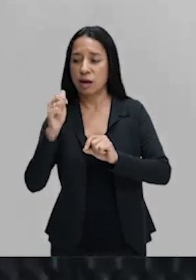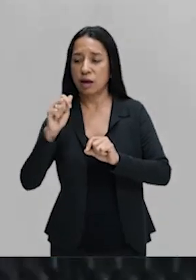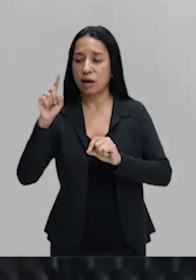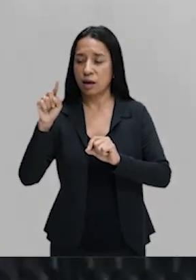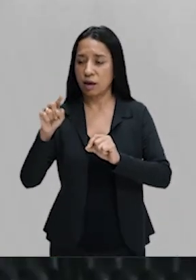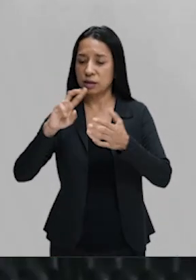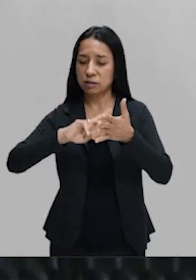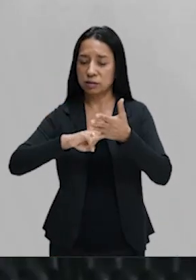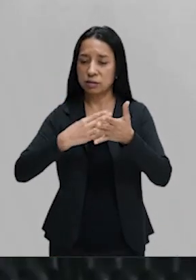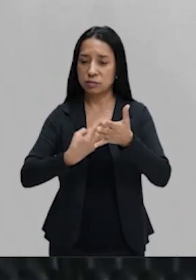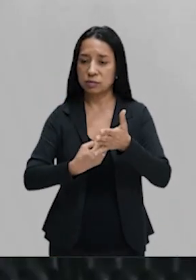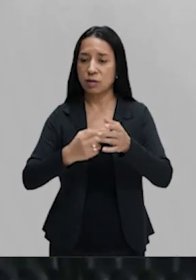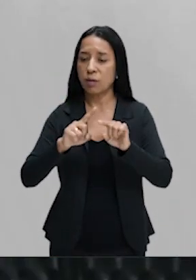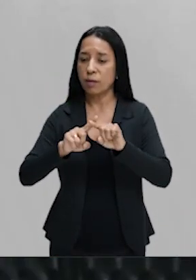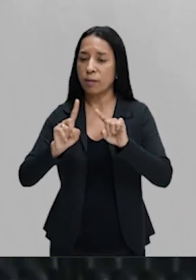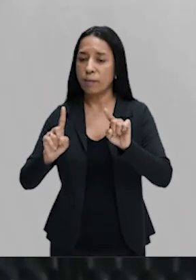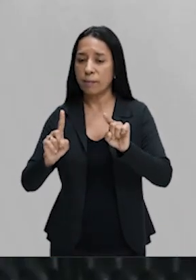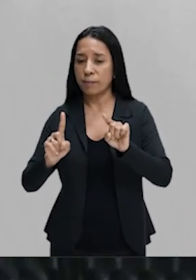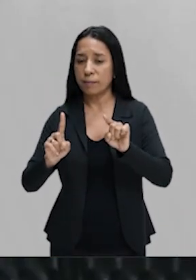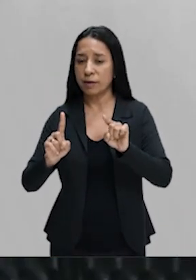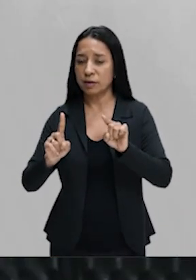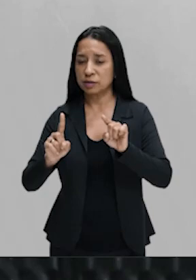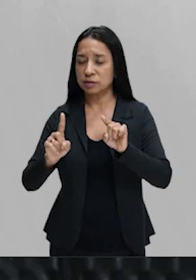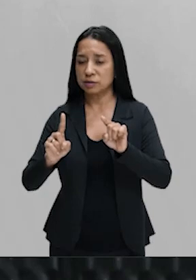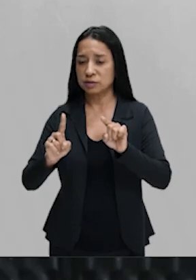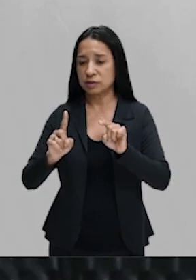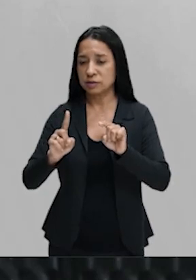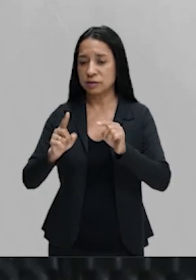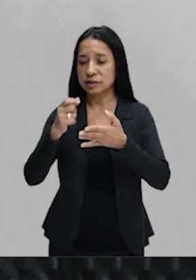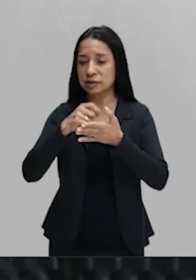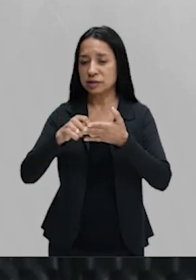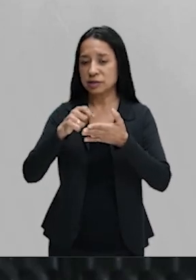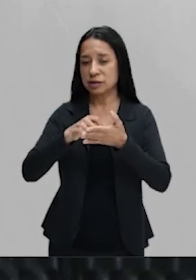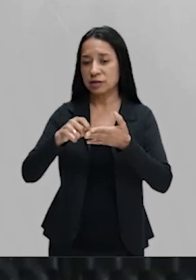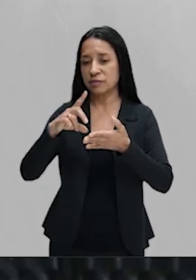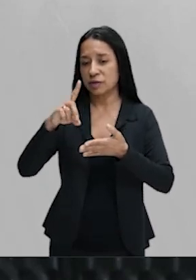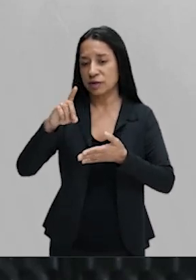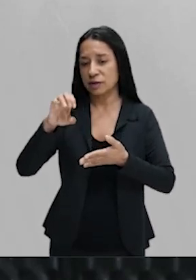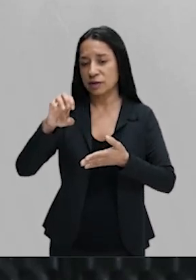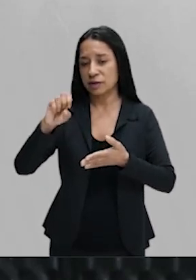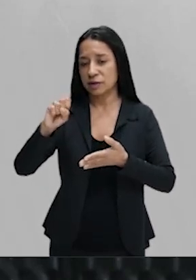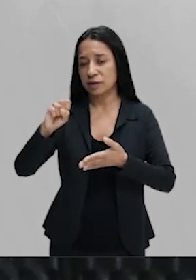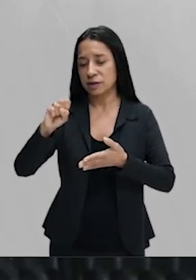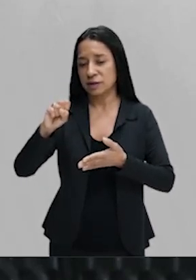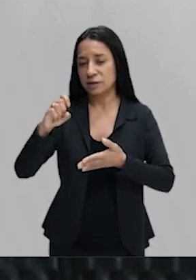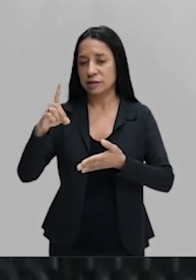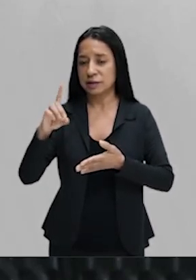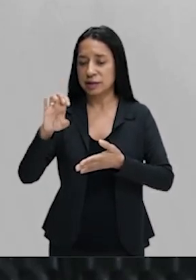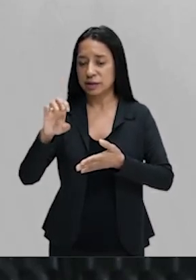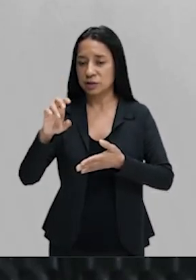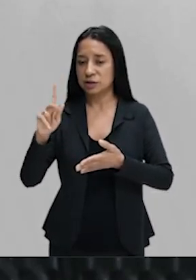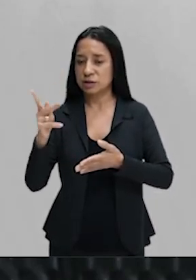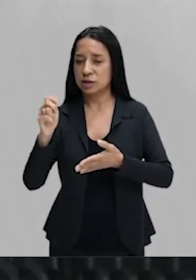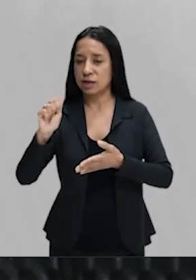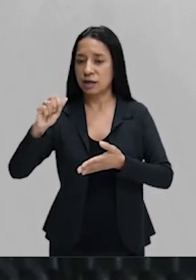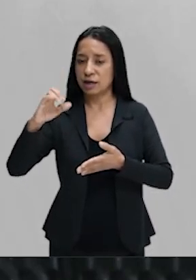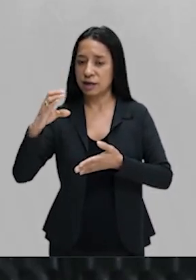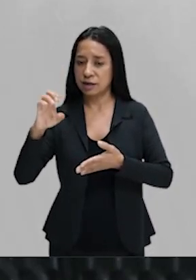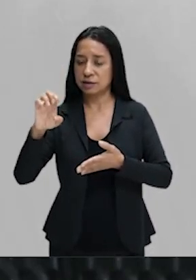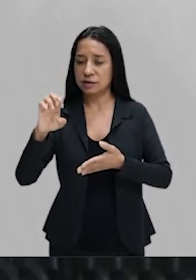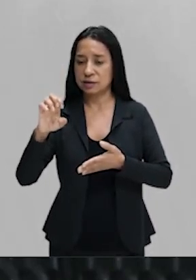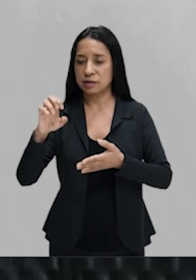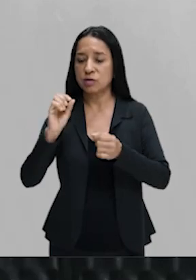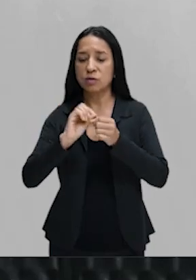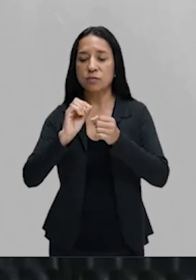na tradução, mas a gente escreve desde hace quando vai fazer a construção da frase em espanhol,